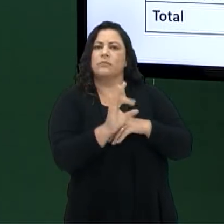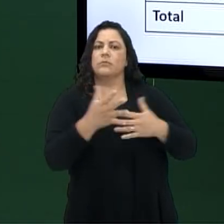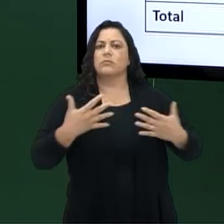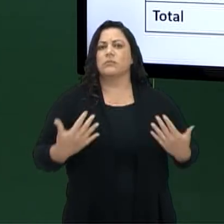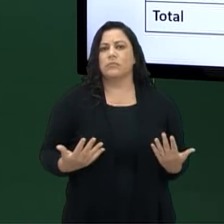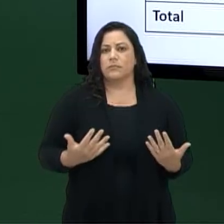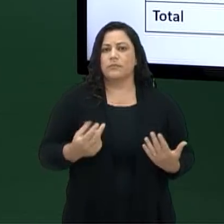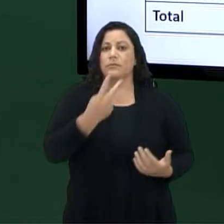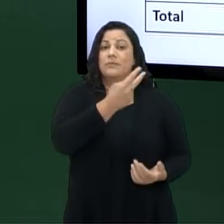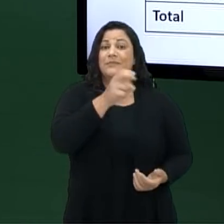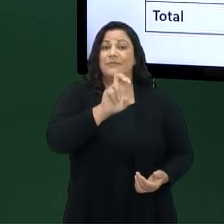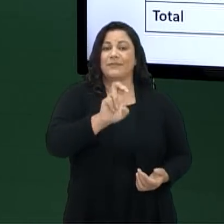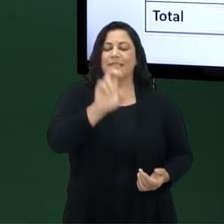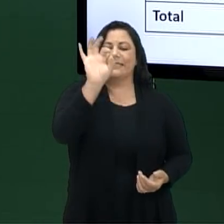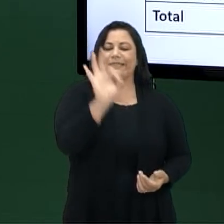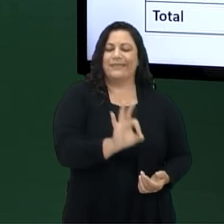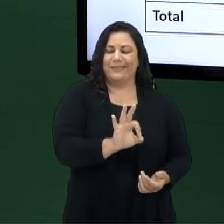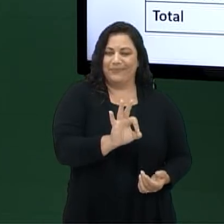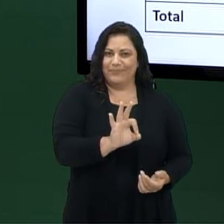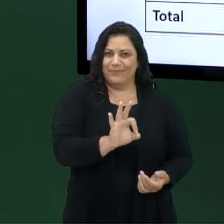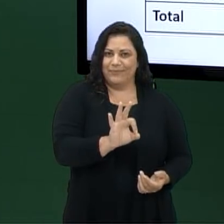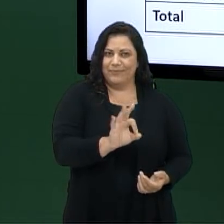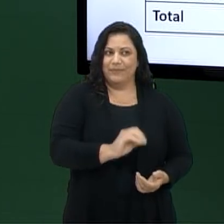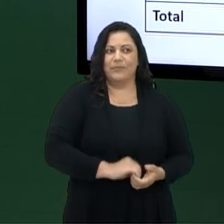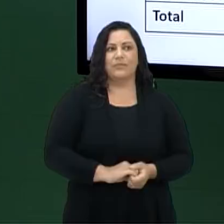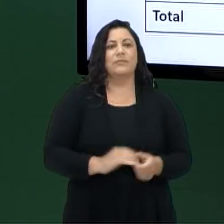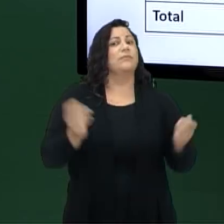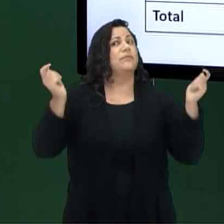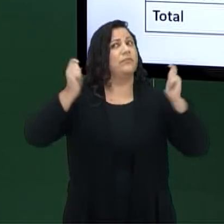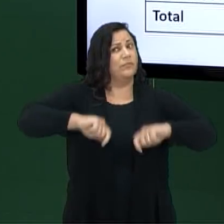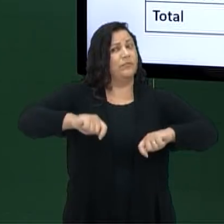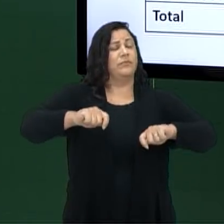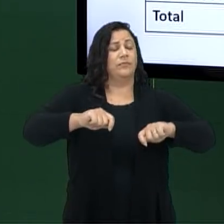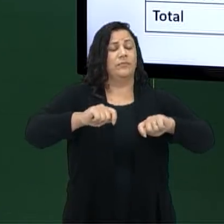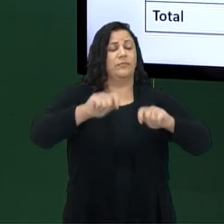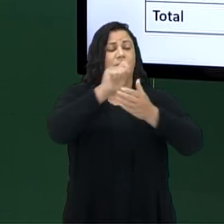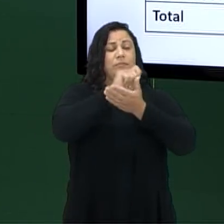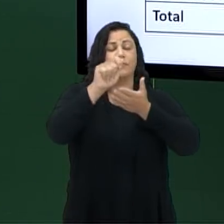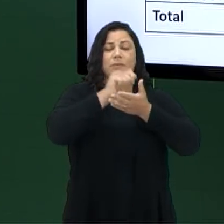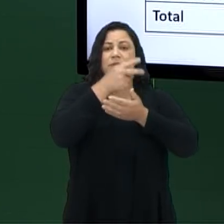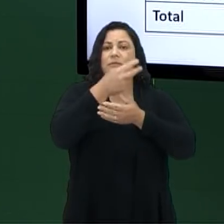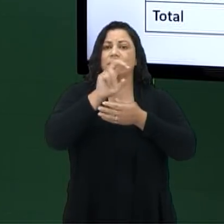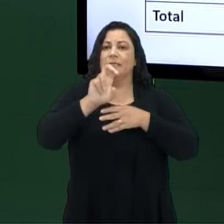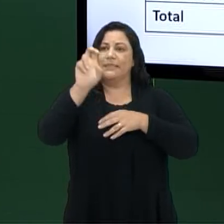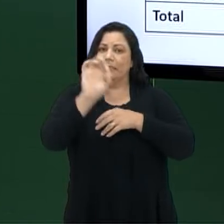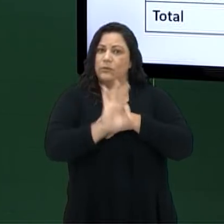aqui é 25%. Então, aqui você pode escrever 25%.